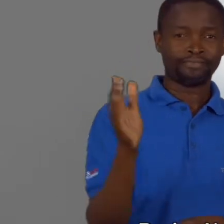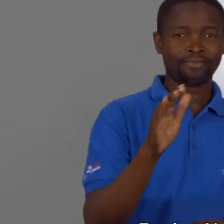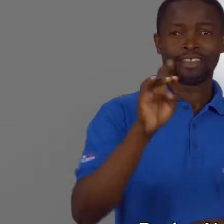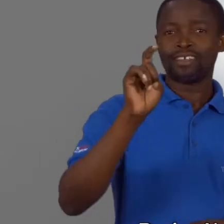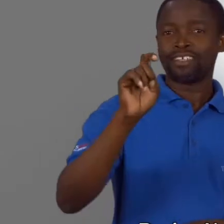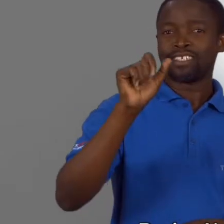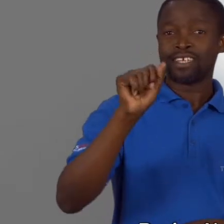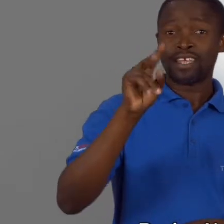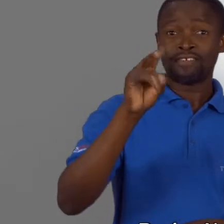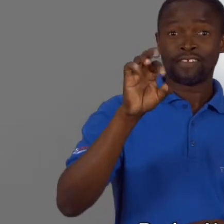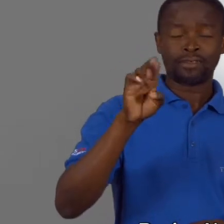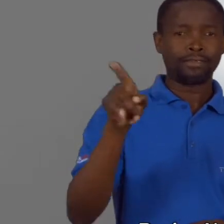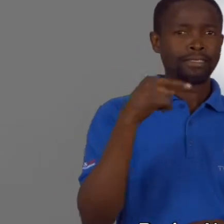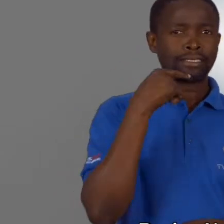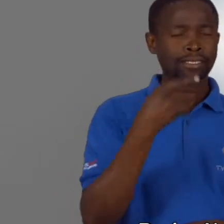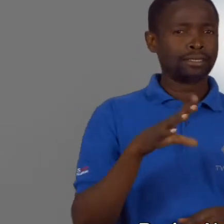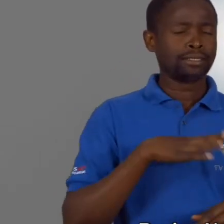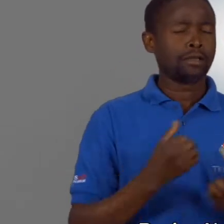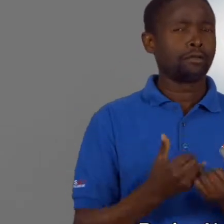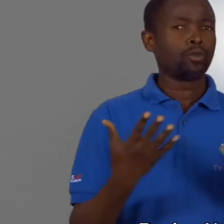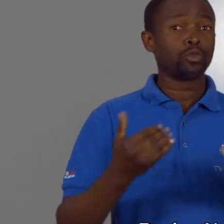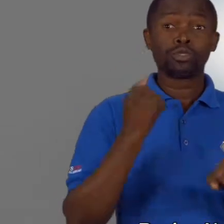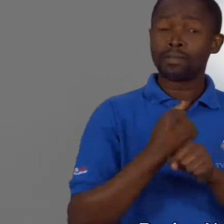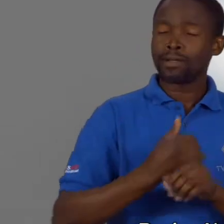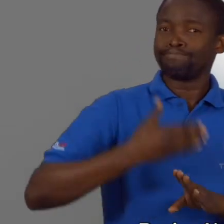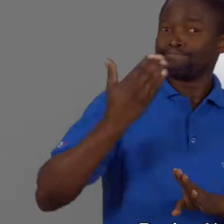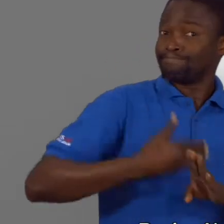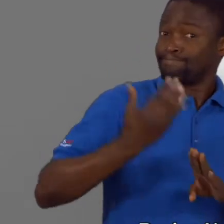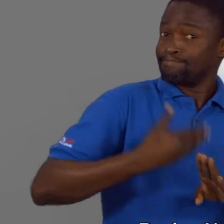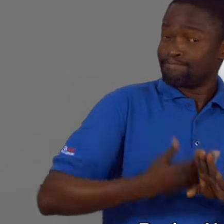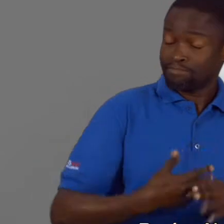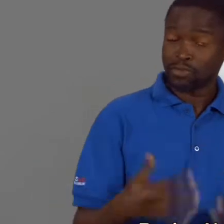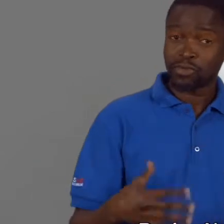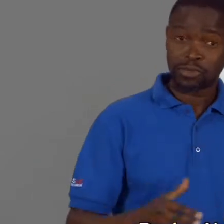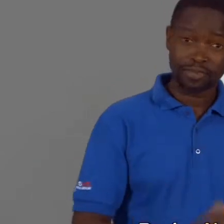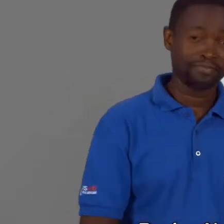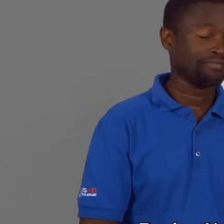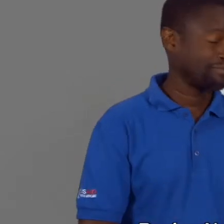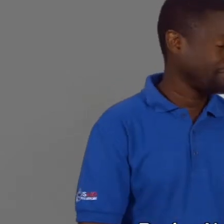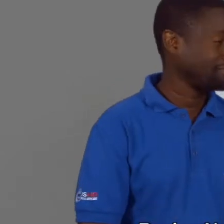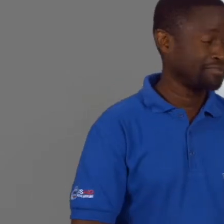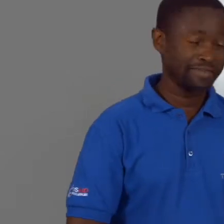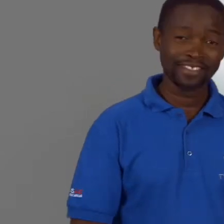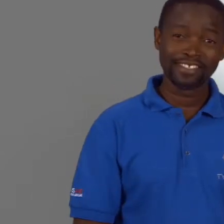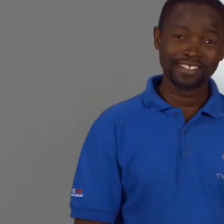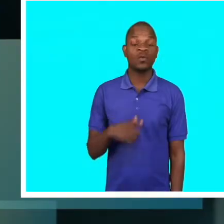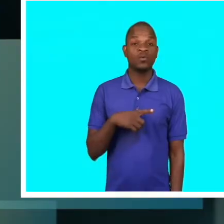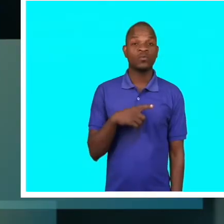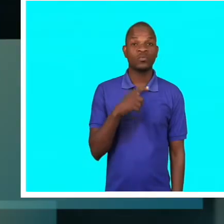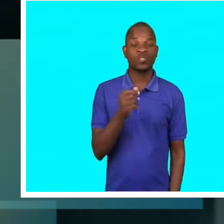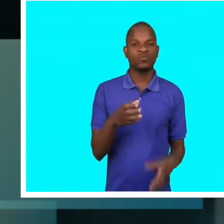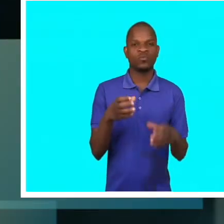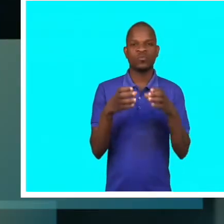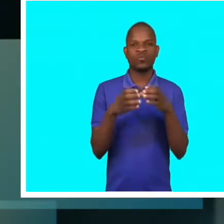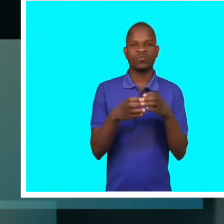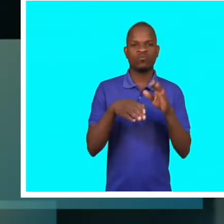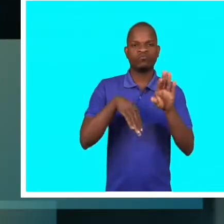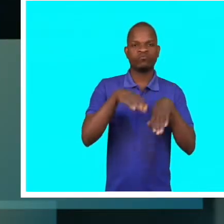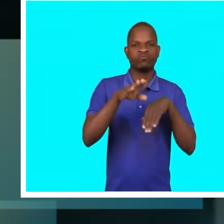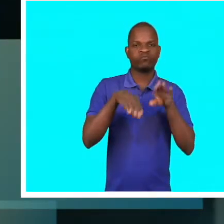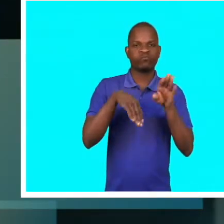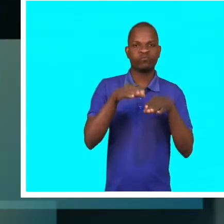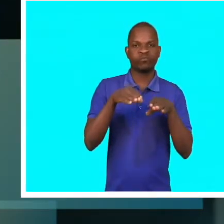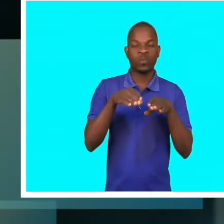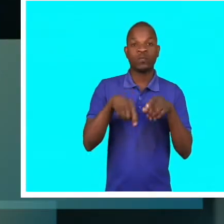selecionador